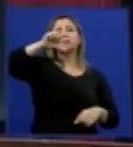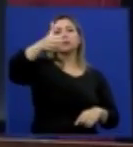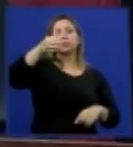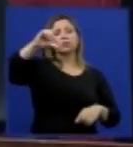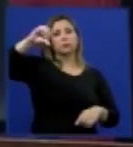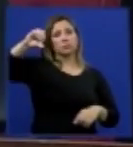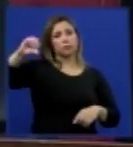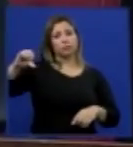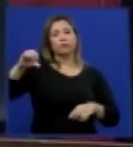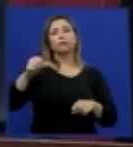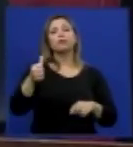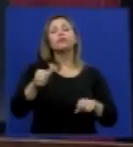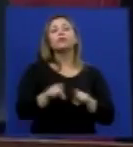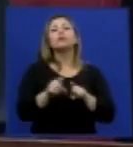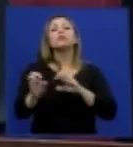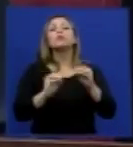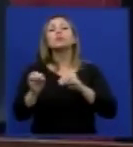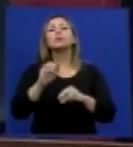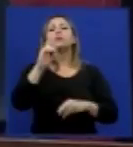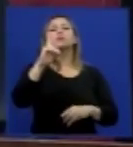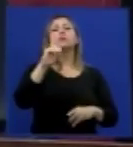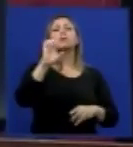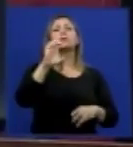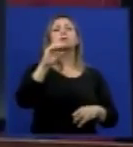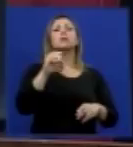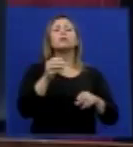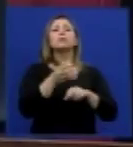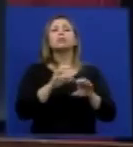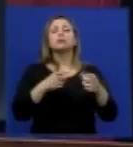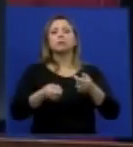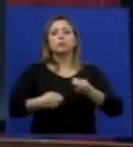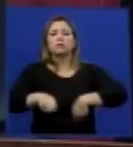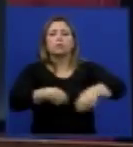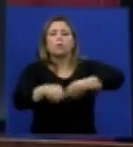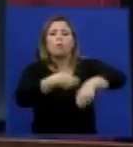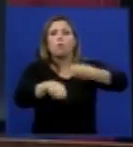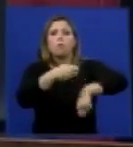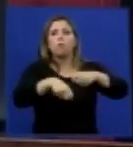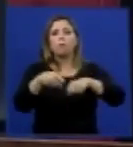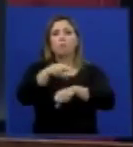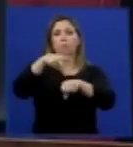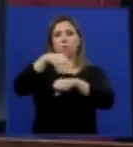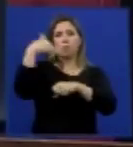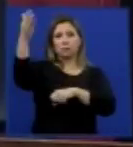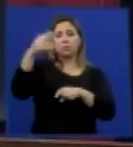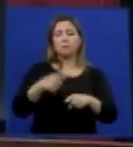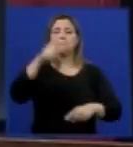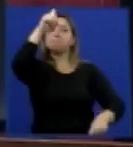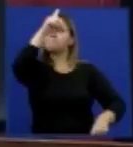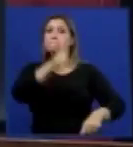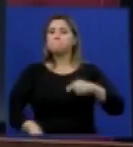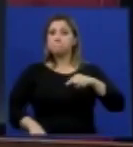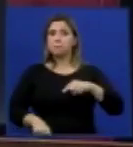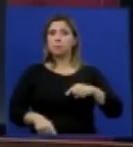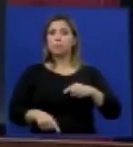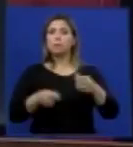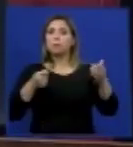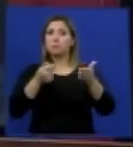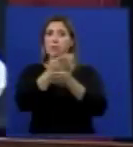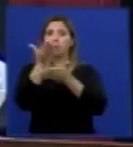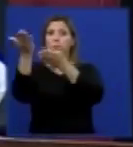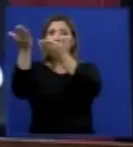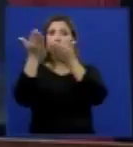1991. DSEX, seu Departamento de Comércio Exterior. Esta portaria, em seu artigo 27, proibiu a importação de bens de consumo